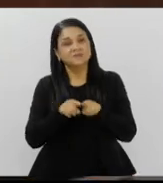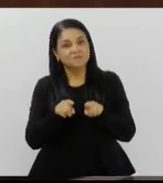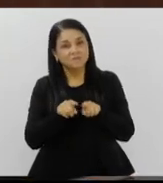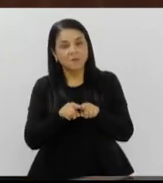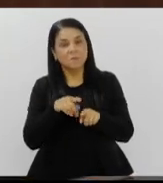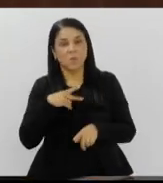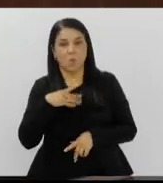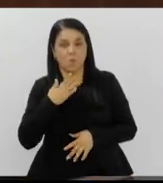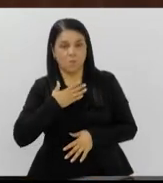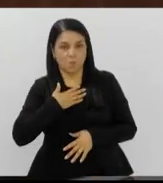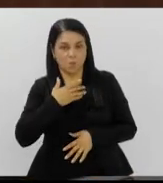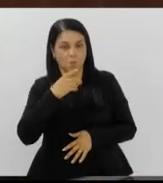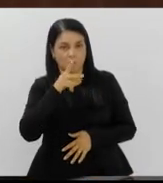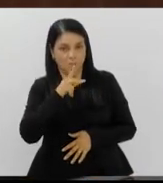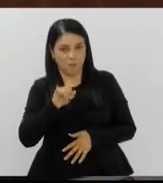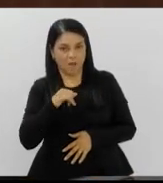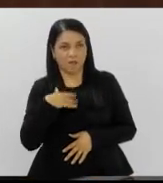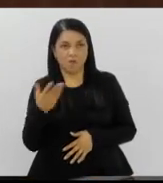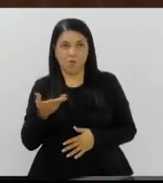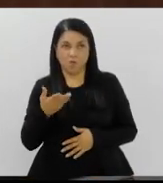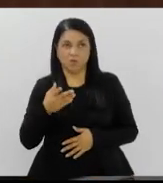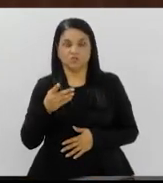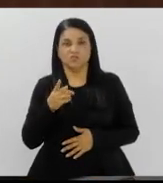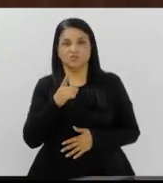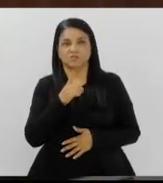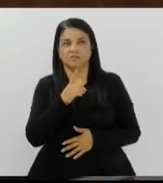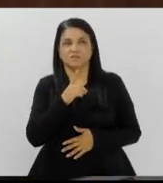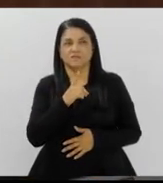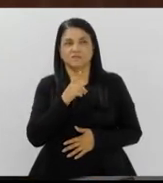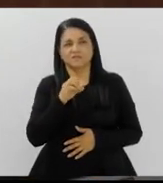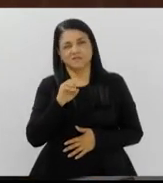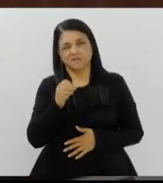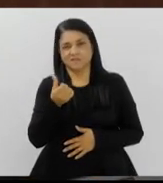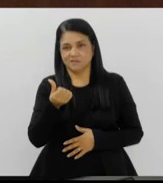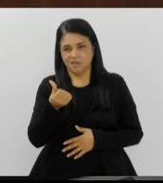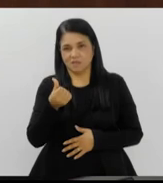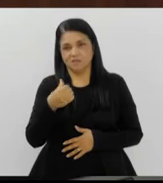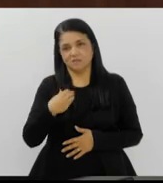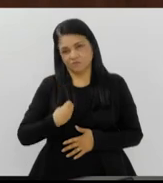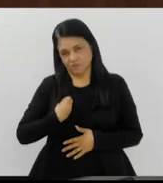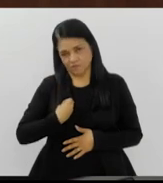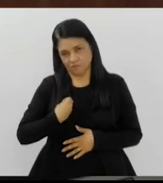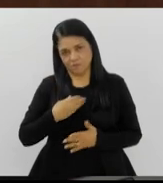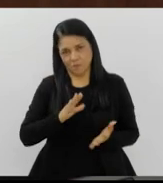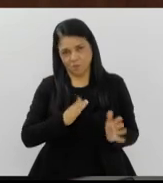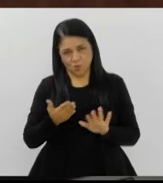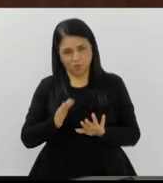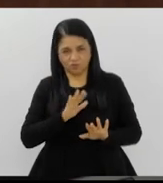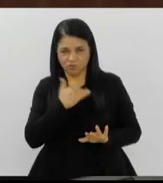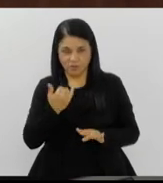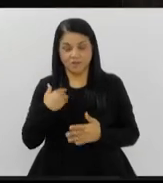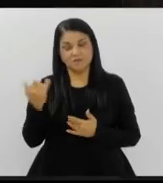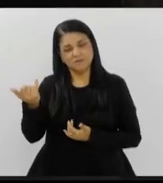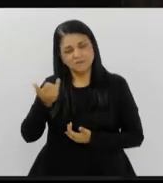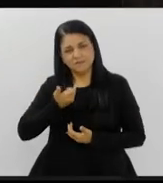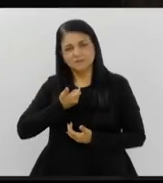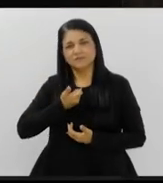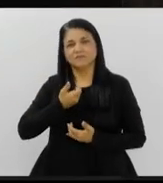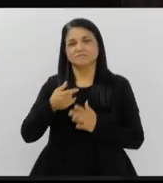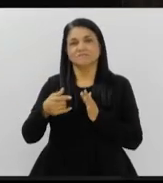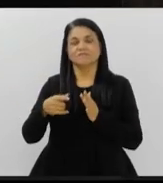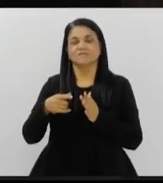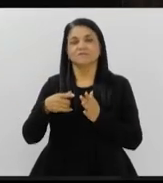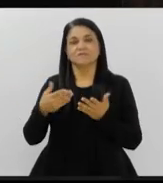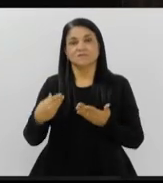E também o meu pai, que teria 106 anos, talvez, que sempre falava para mim, Mônica, o mais importante